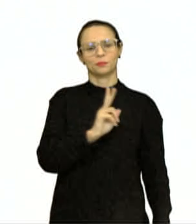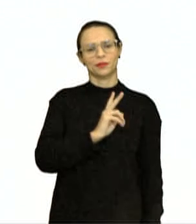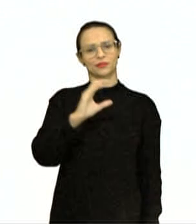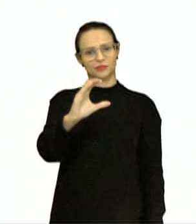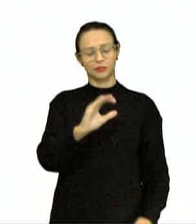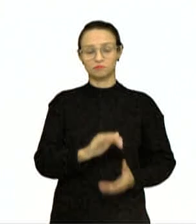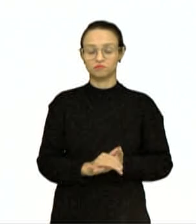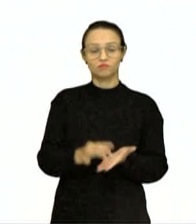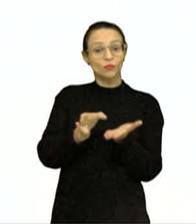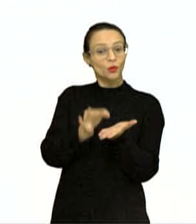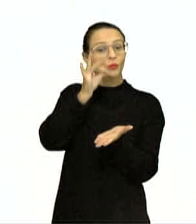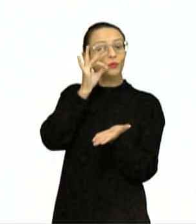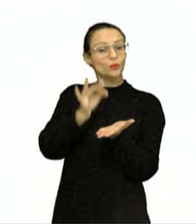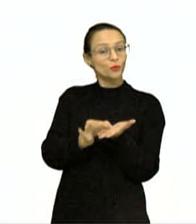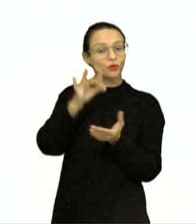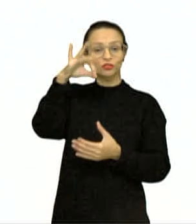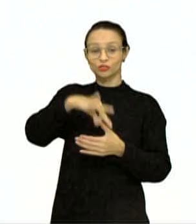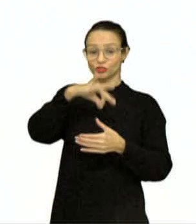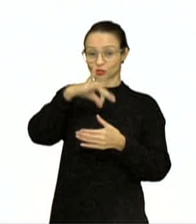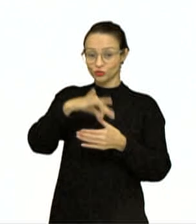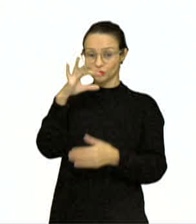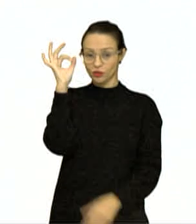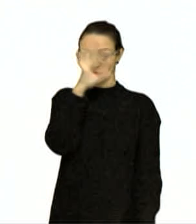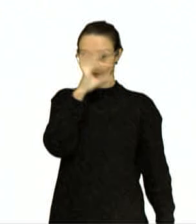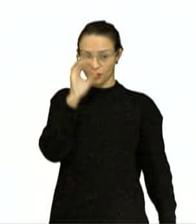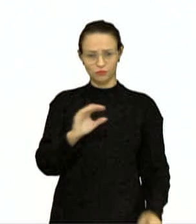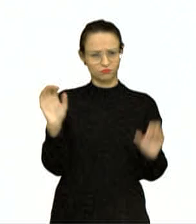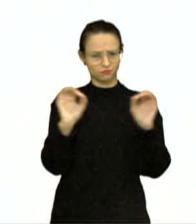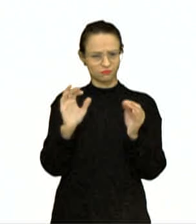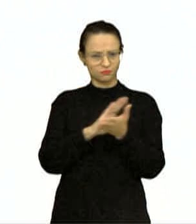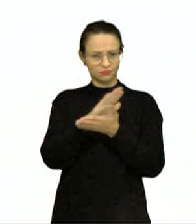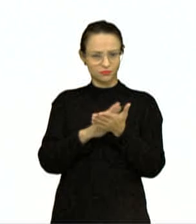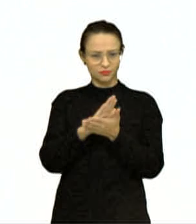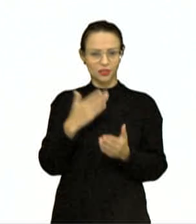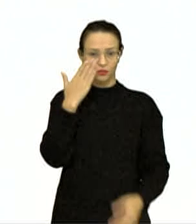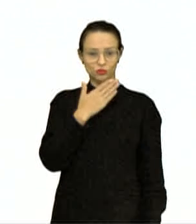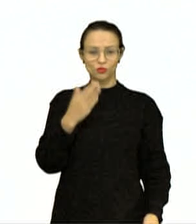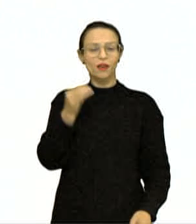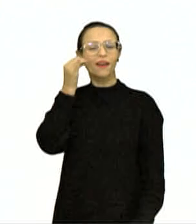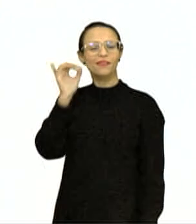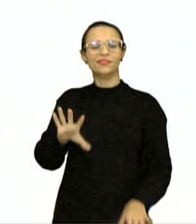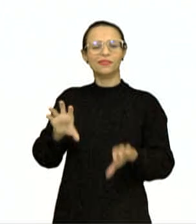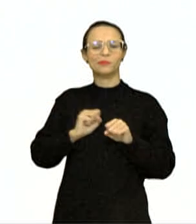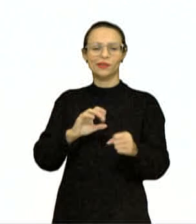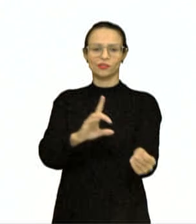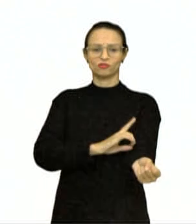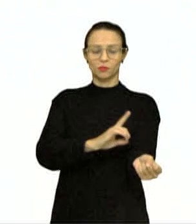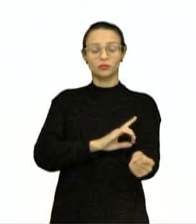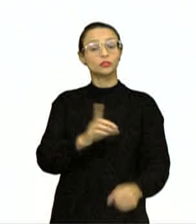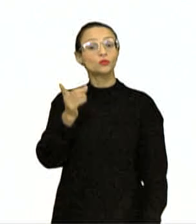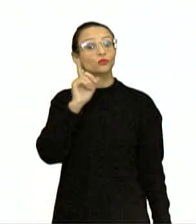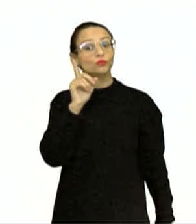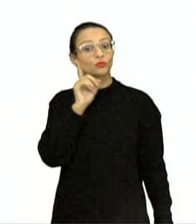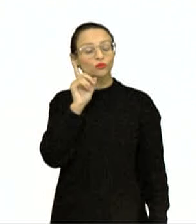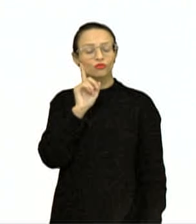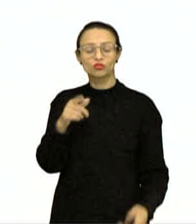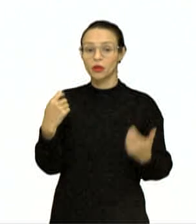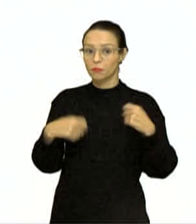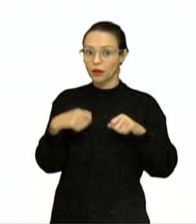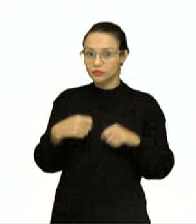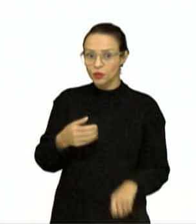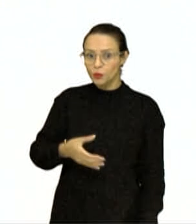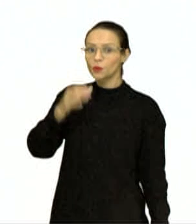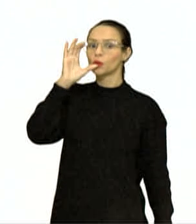uma xícara de chá verde sem açúcar para prevenir a diabetes. Todos os dias deve-se tomar ao menos